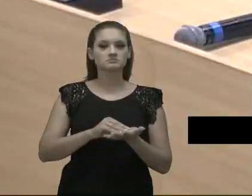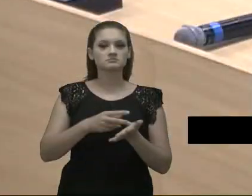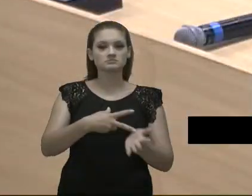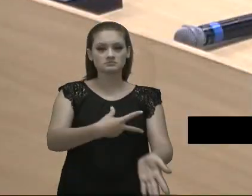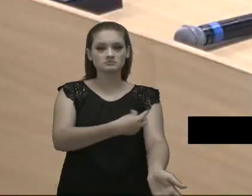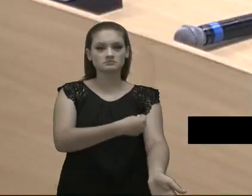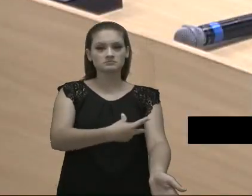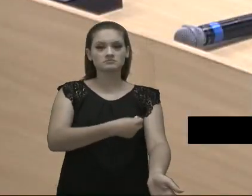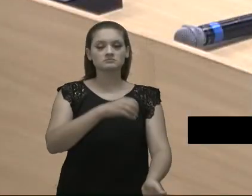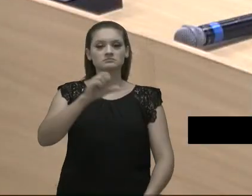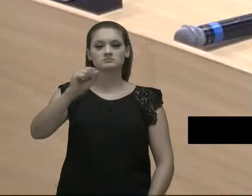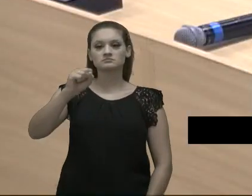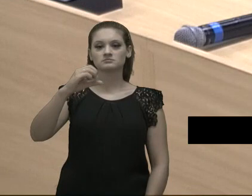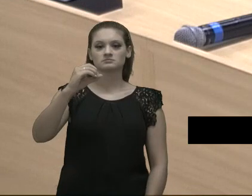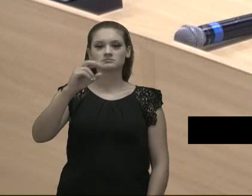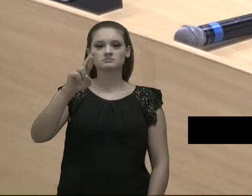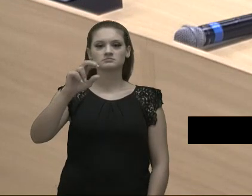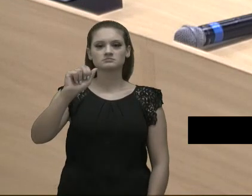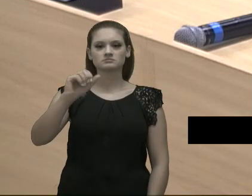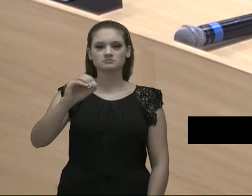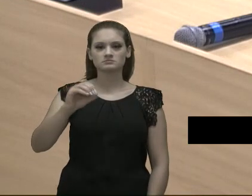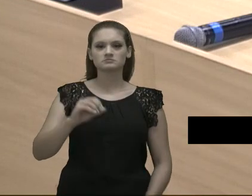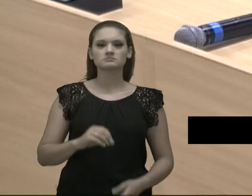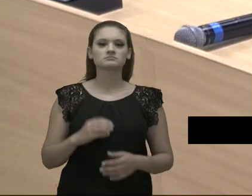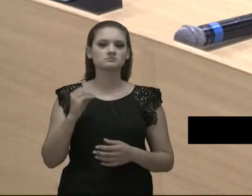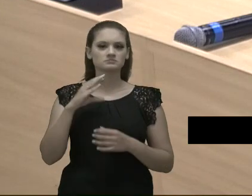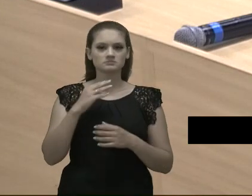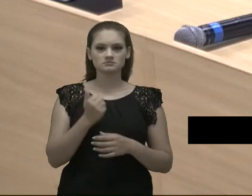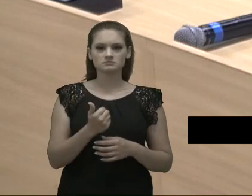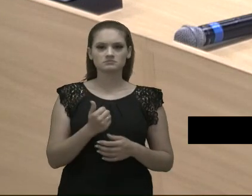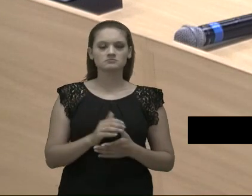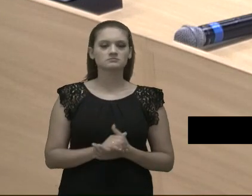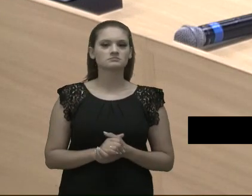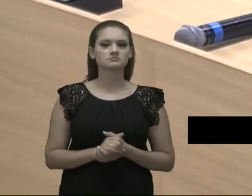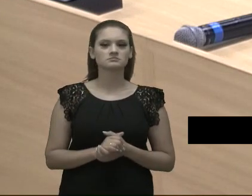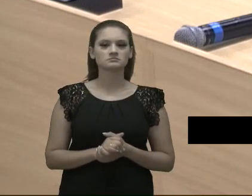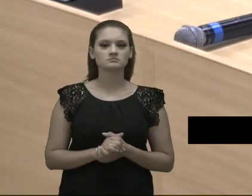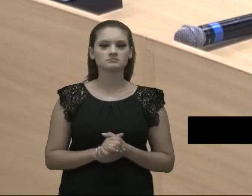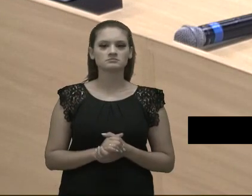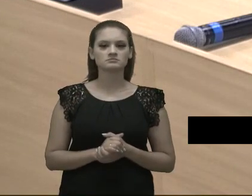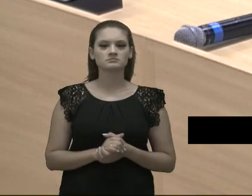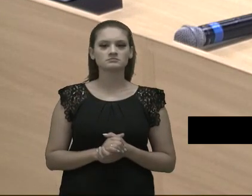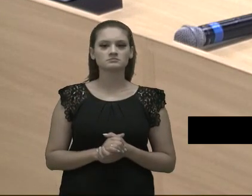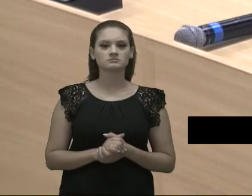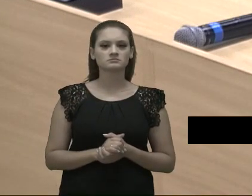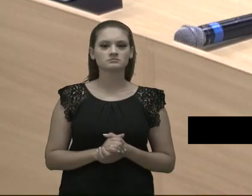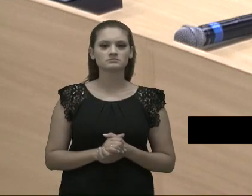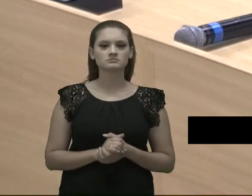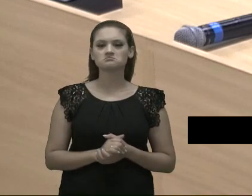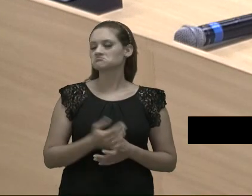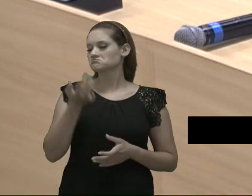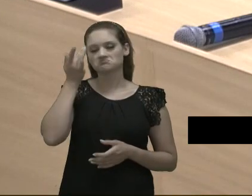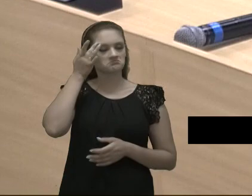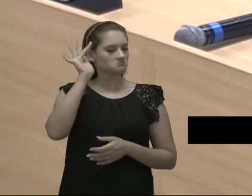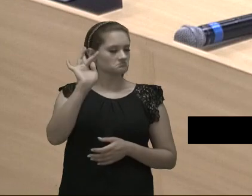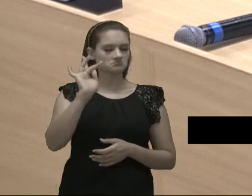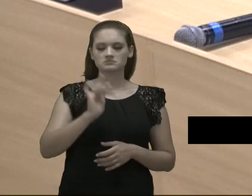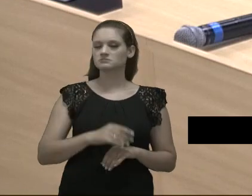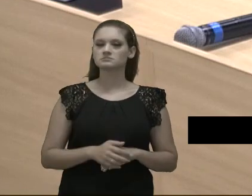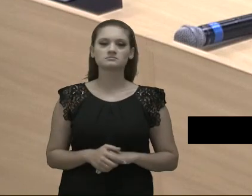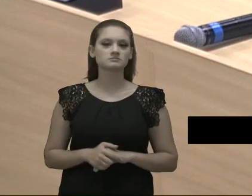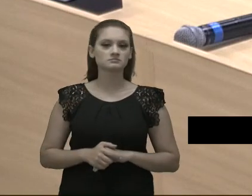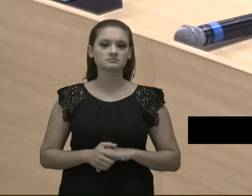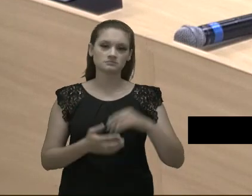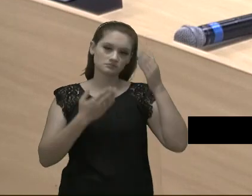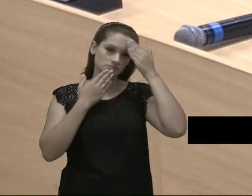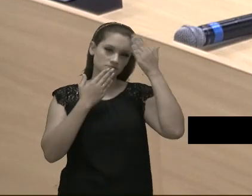soro? Não. Tá tudo tranquilo, tudo não. Correndo bem? Não. Não o quê? Não tem conhecimento ou não sabe? Não tem conhecimento. Sabe? Tá,